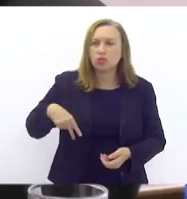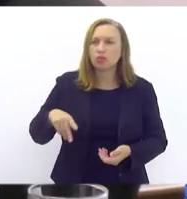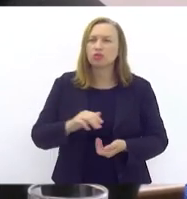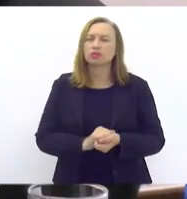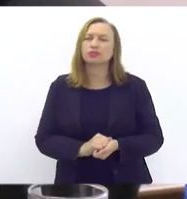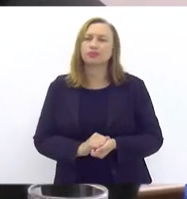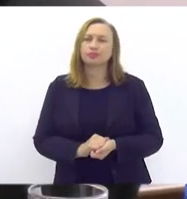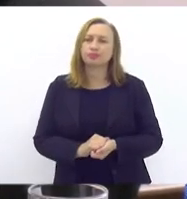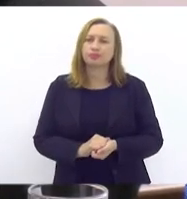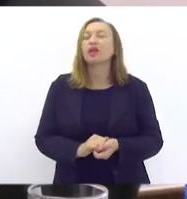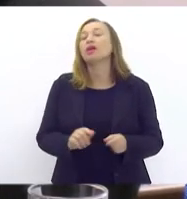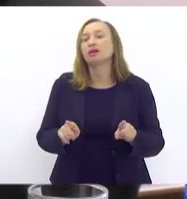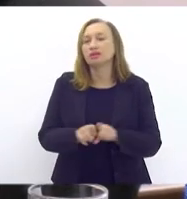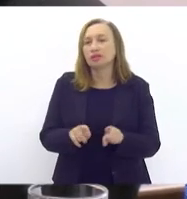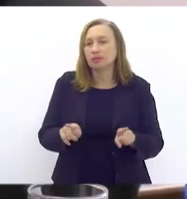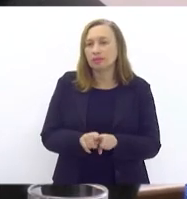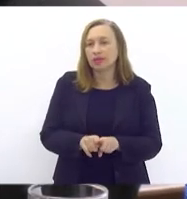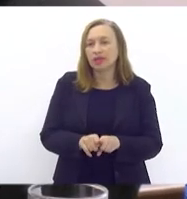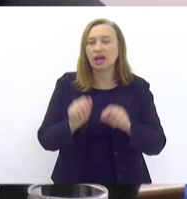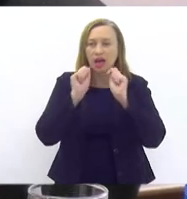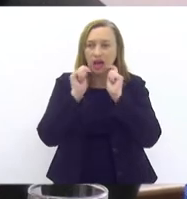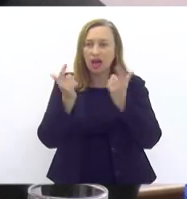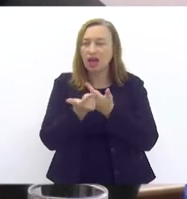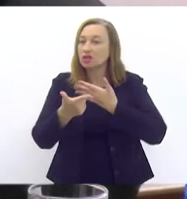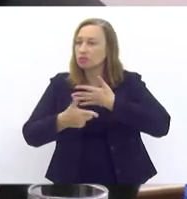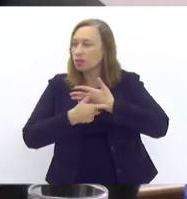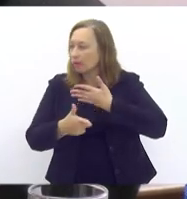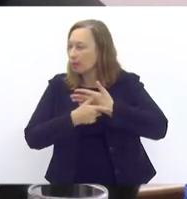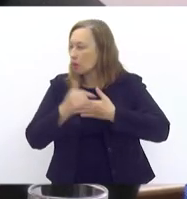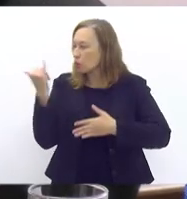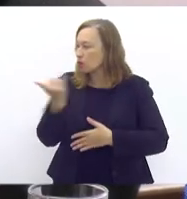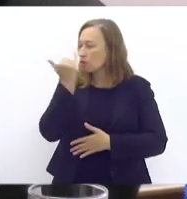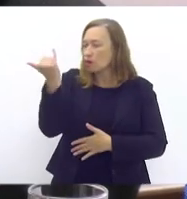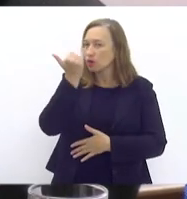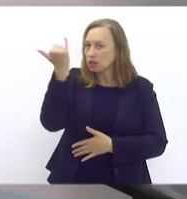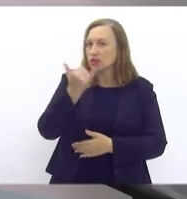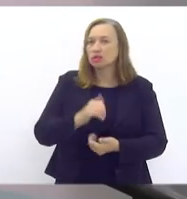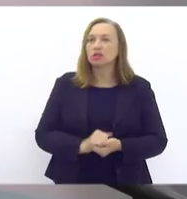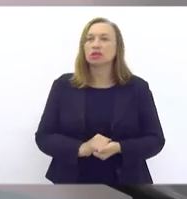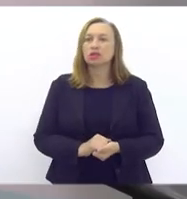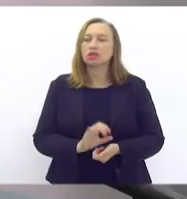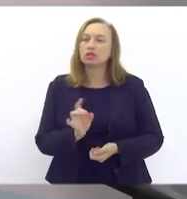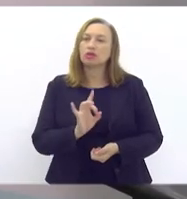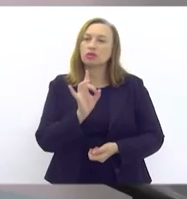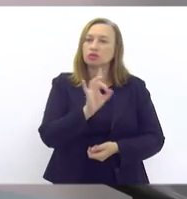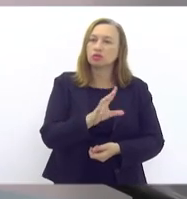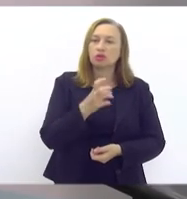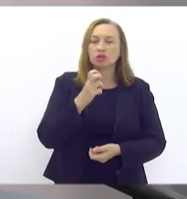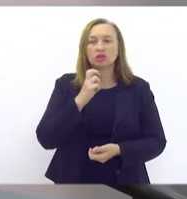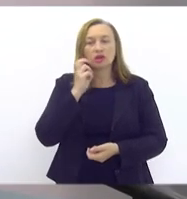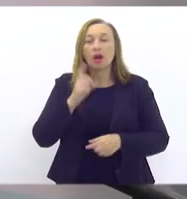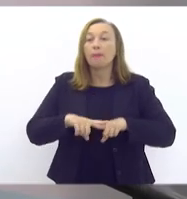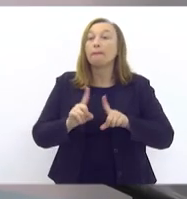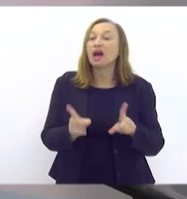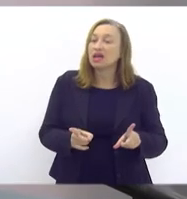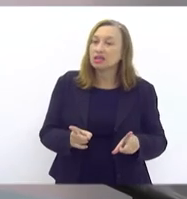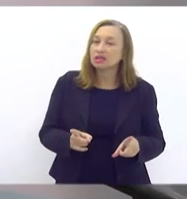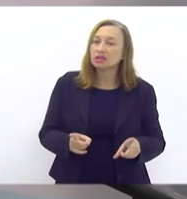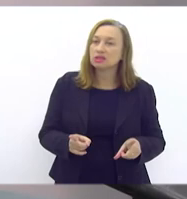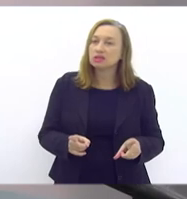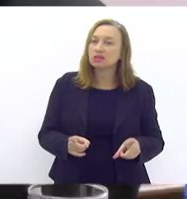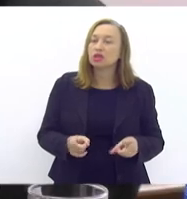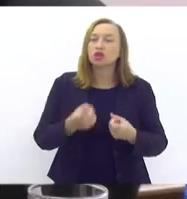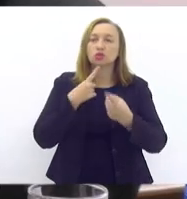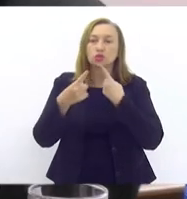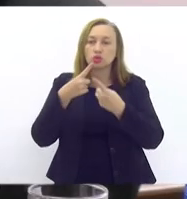eh também a alerge tem um papel importante em termos não só de constrangimento Mas também de de de